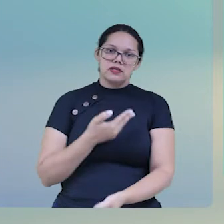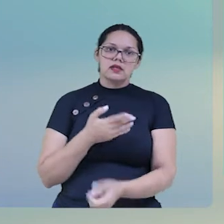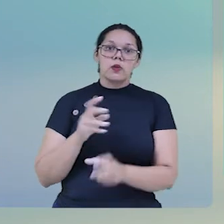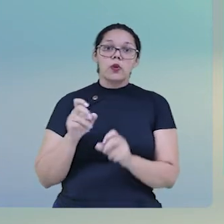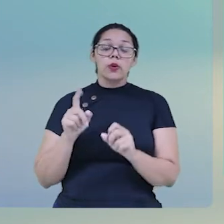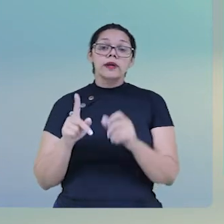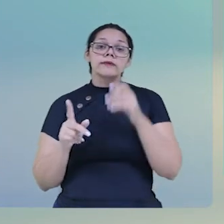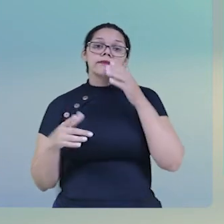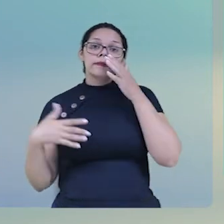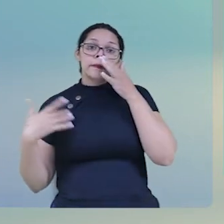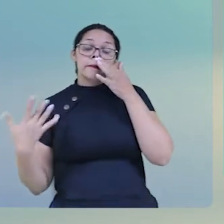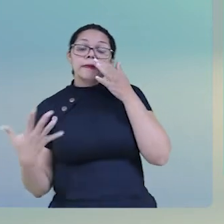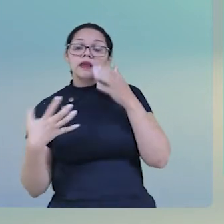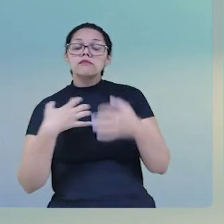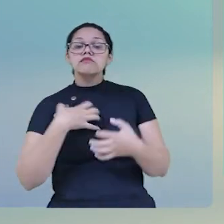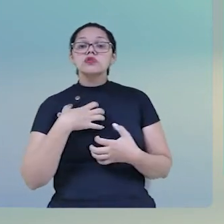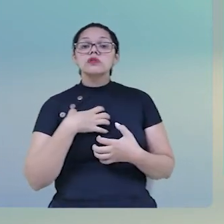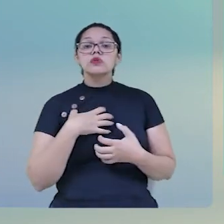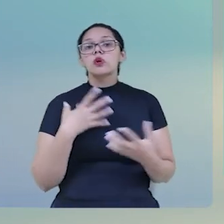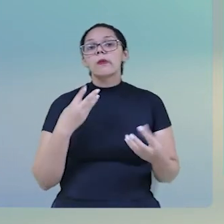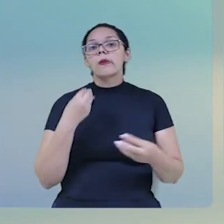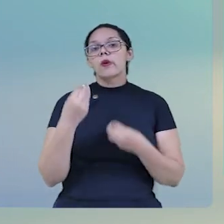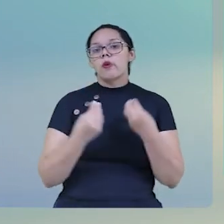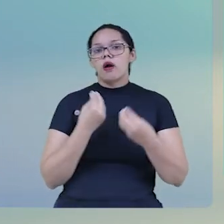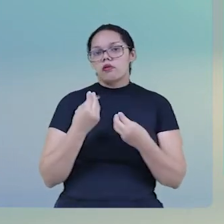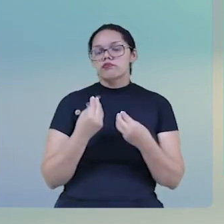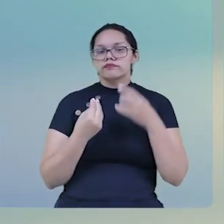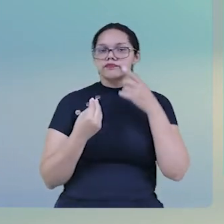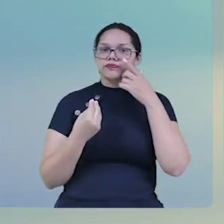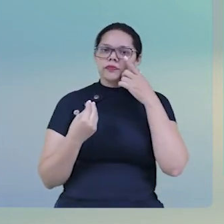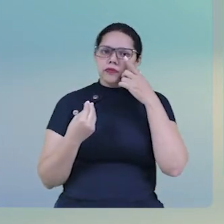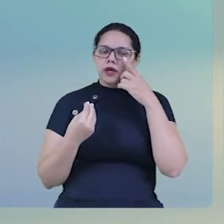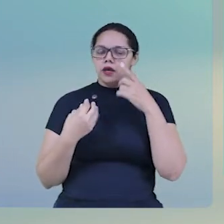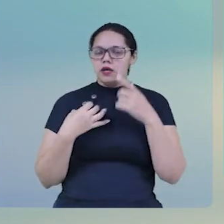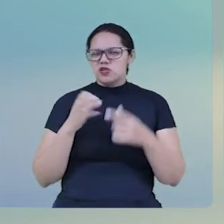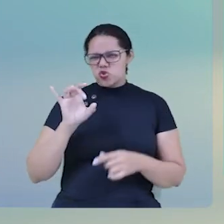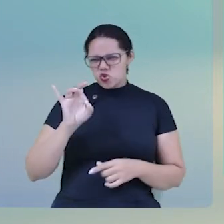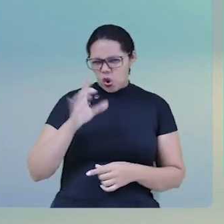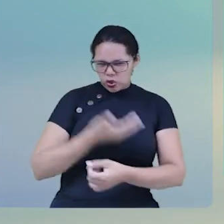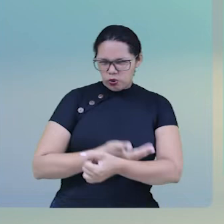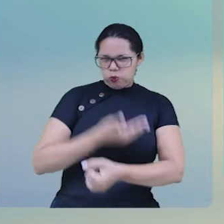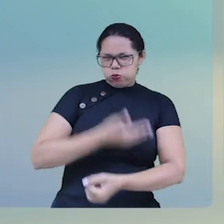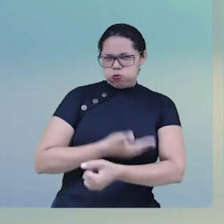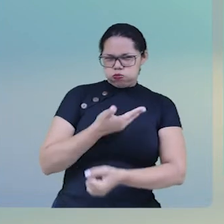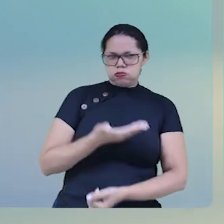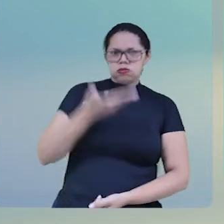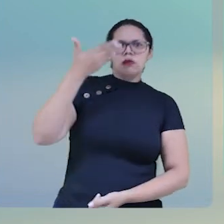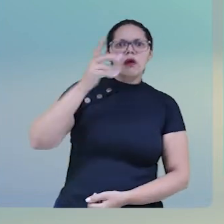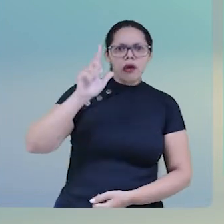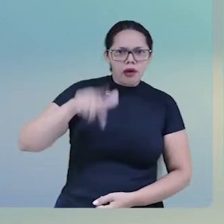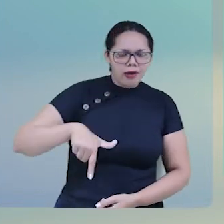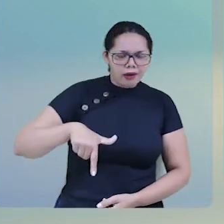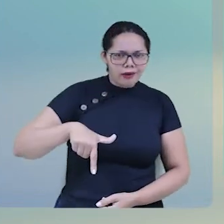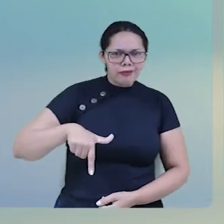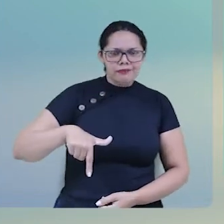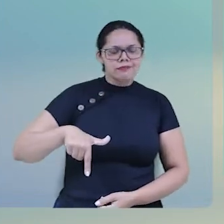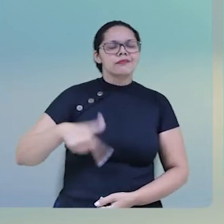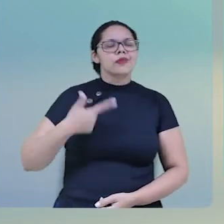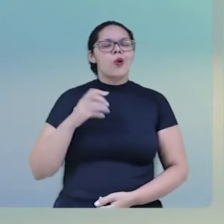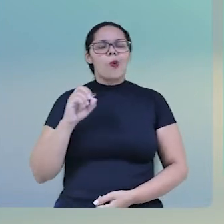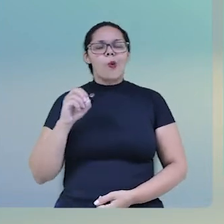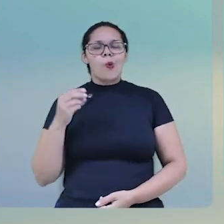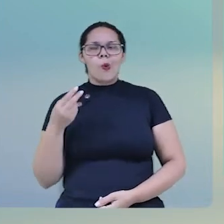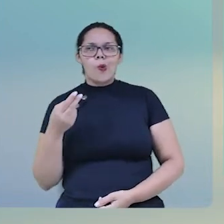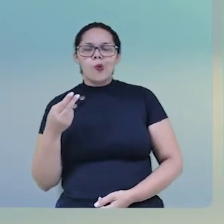Os sintomas da hipertensão, eles costumam aparecer somente quando a pressão sobe muito. Costumamos dizer que uma